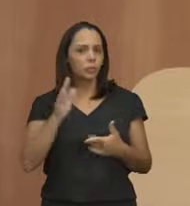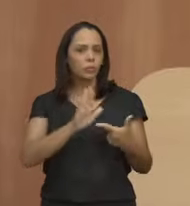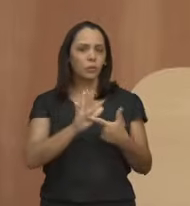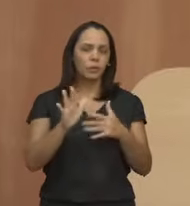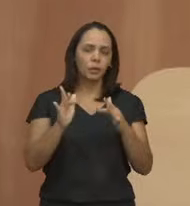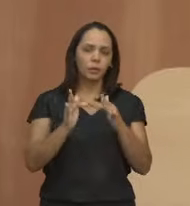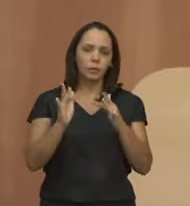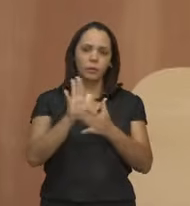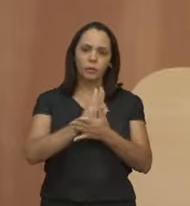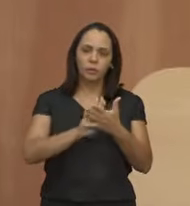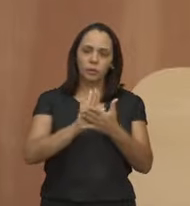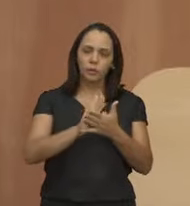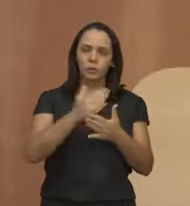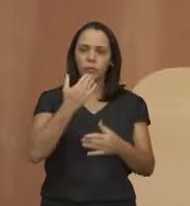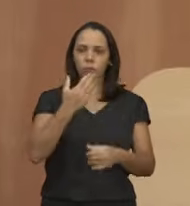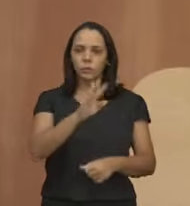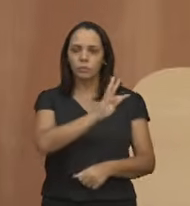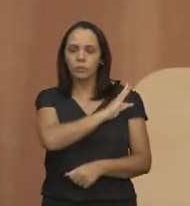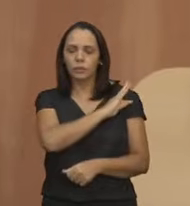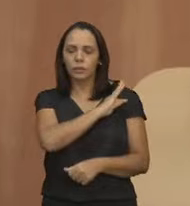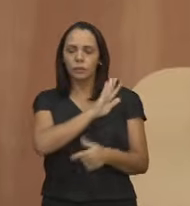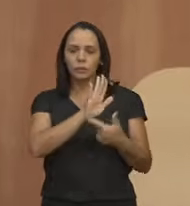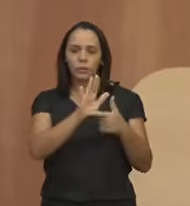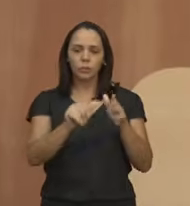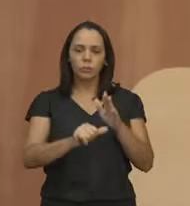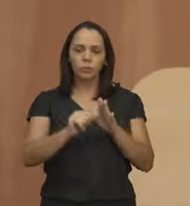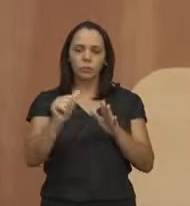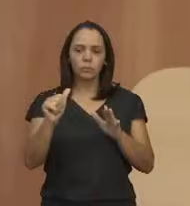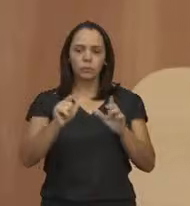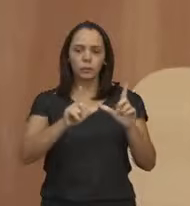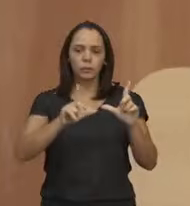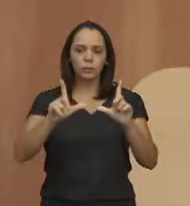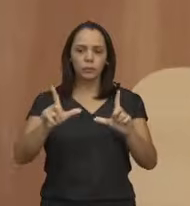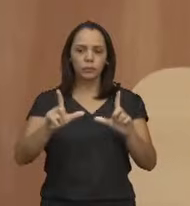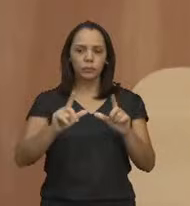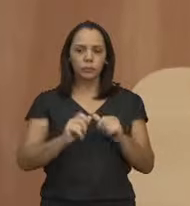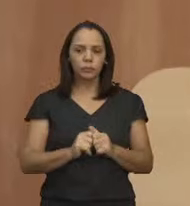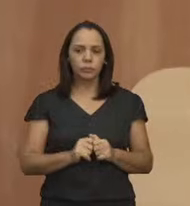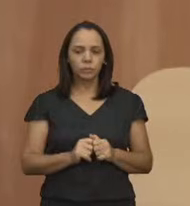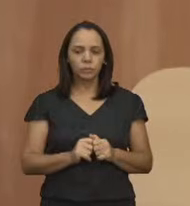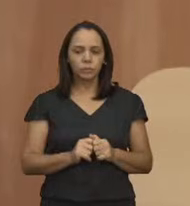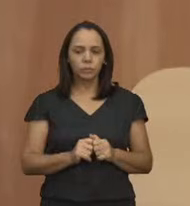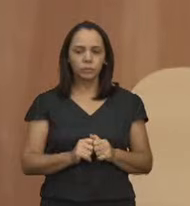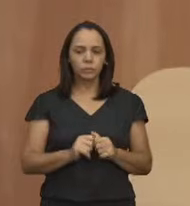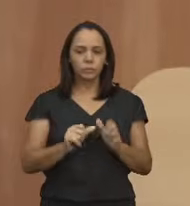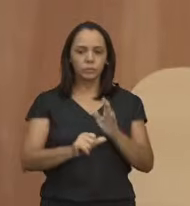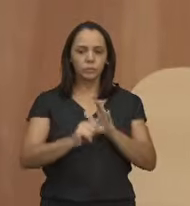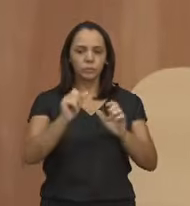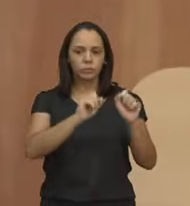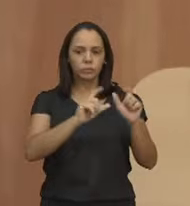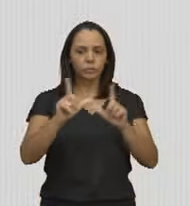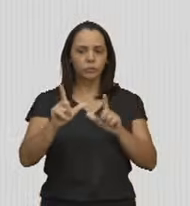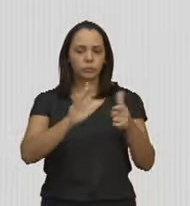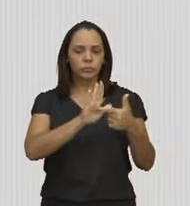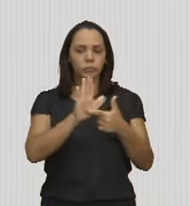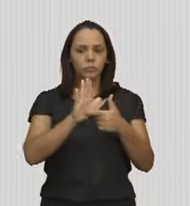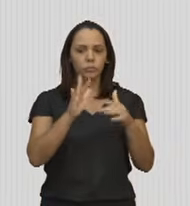pedir para a técnica exibir primeiro a capa, em que o primeiro slide, em que a gente